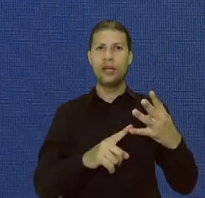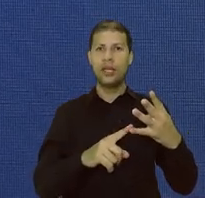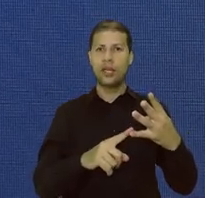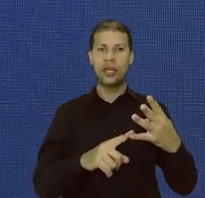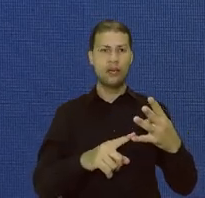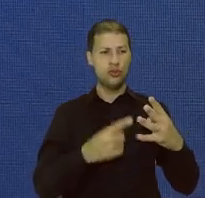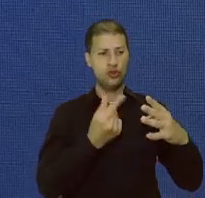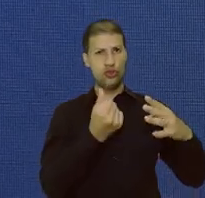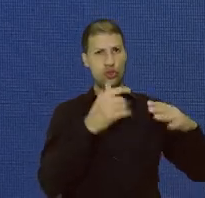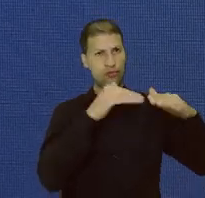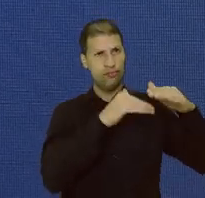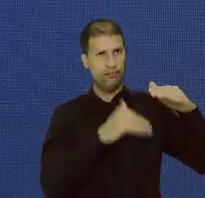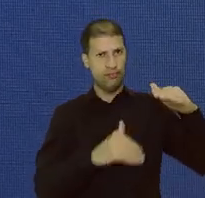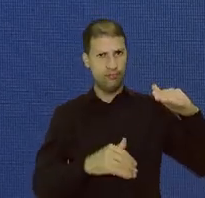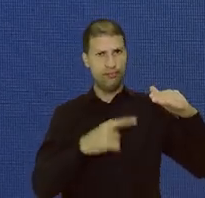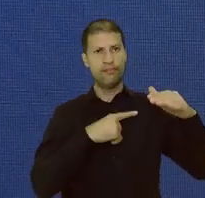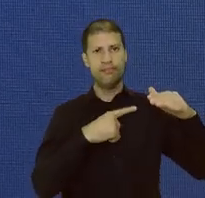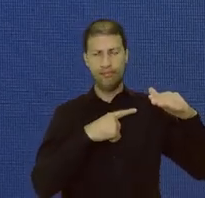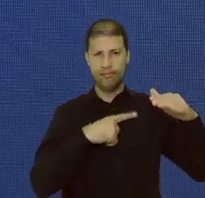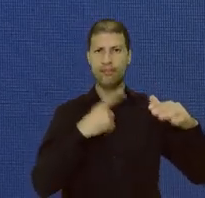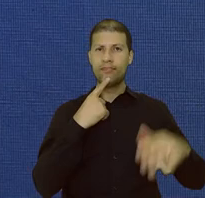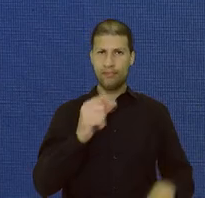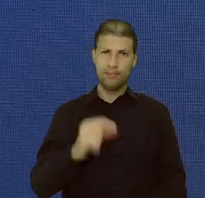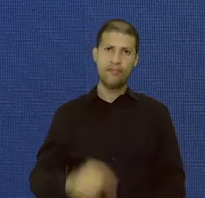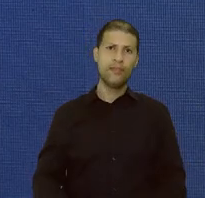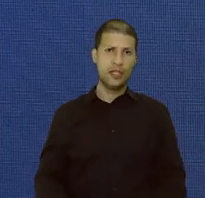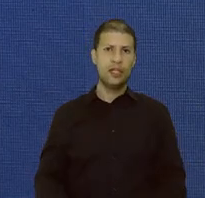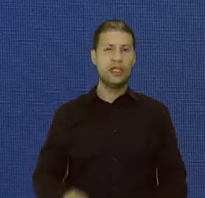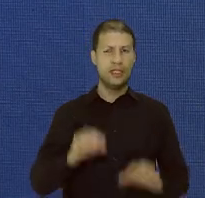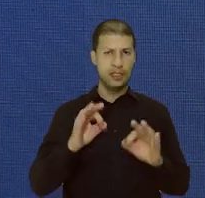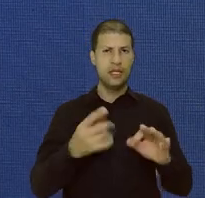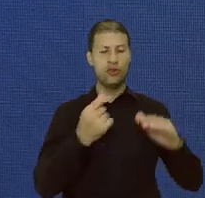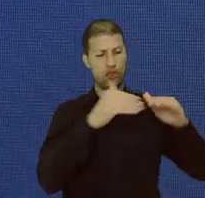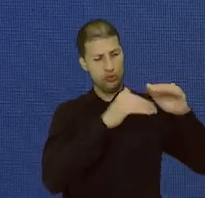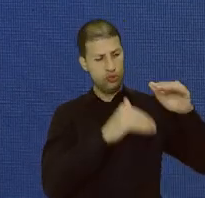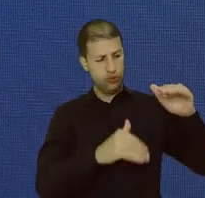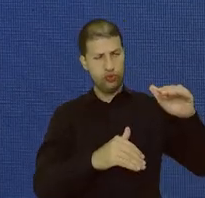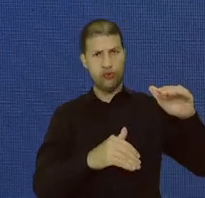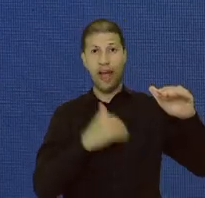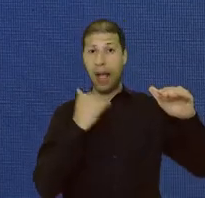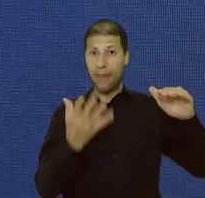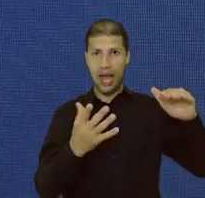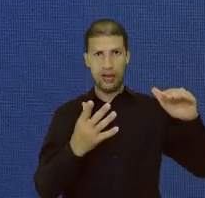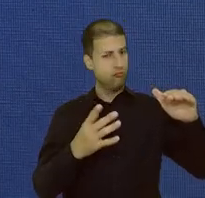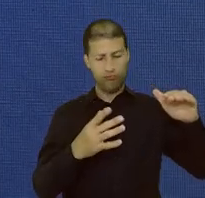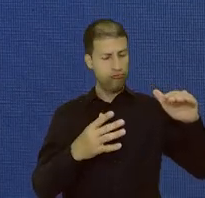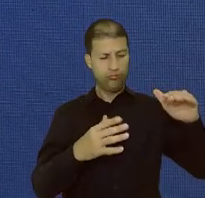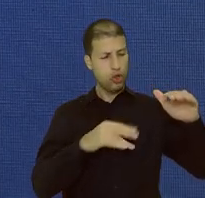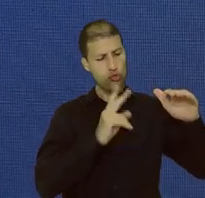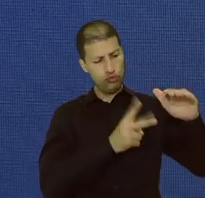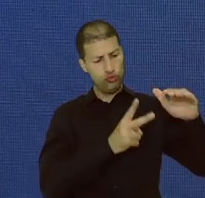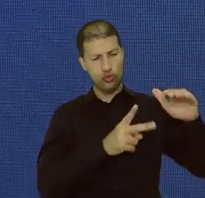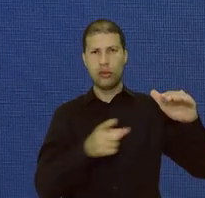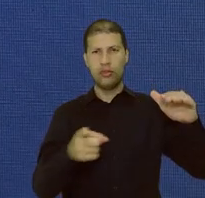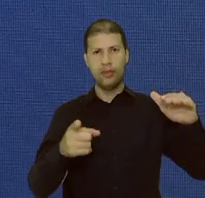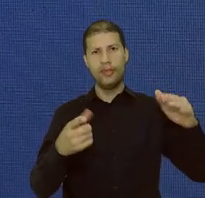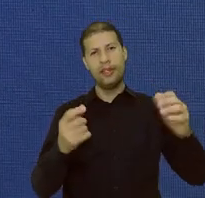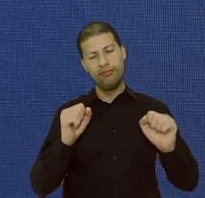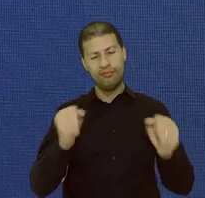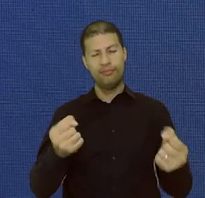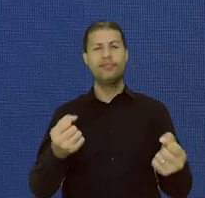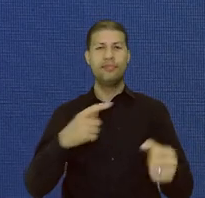o preservar a caixa não é ter certeza que o caixa não vai acabar é uma delas e então acho que busquem